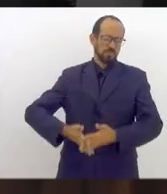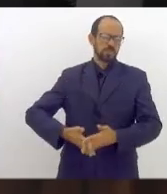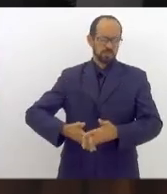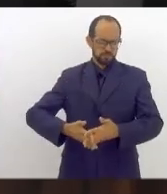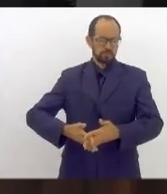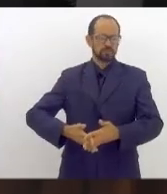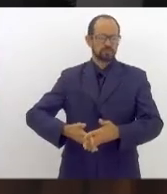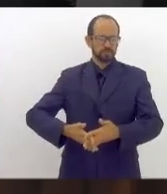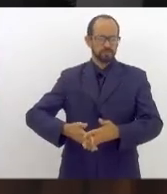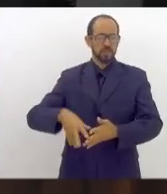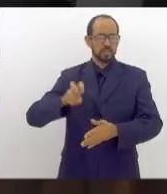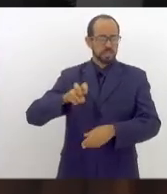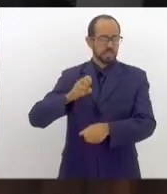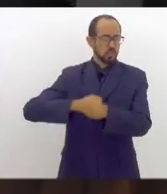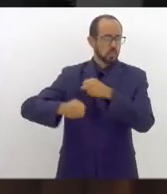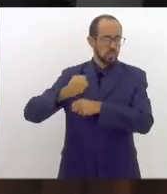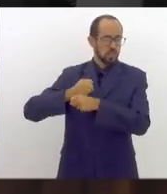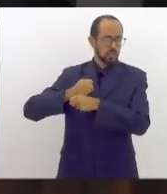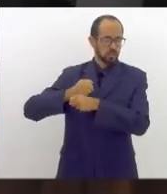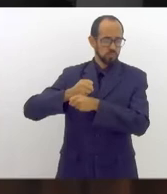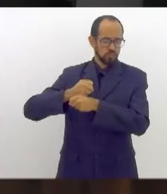há cinco anos atrás